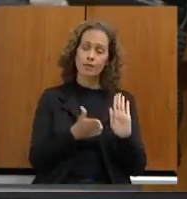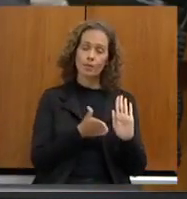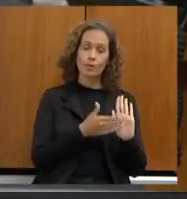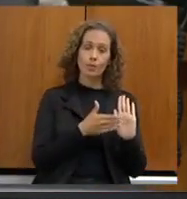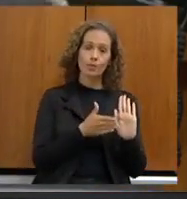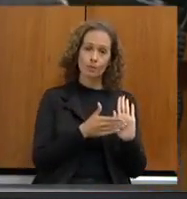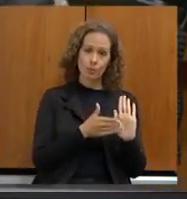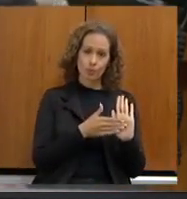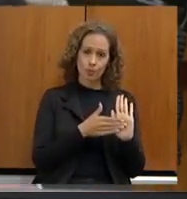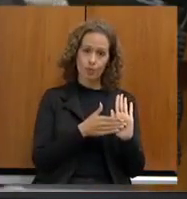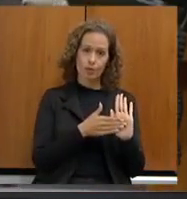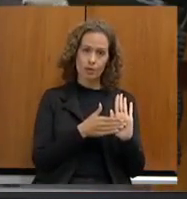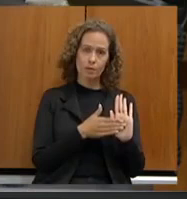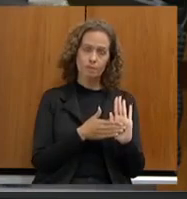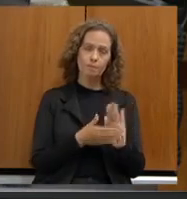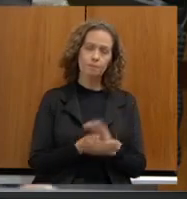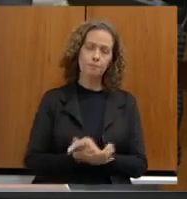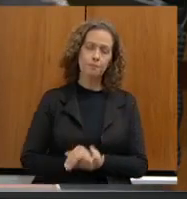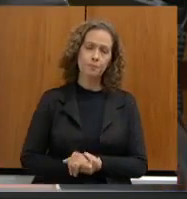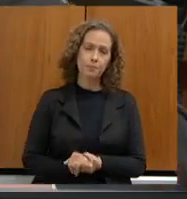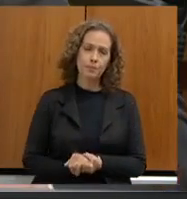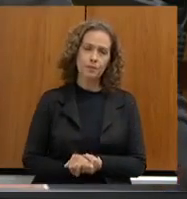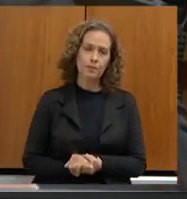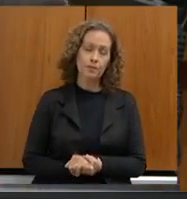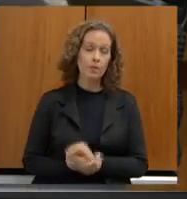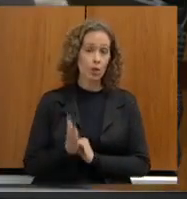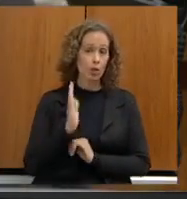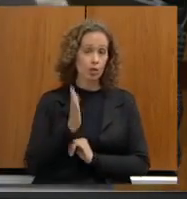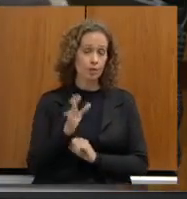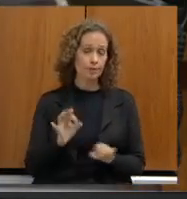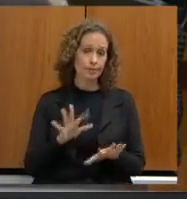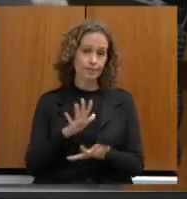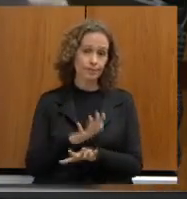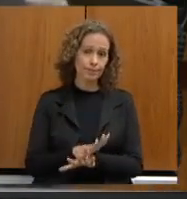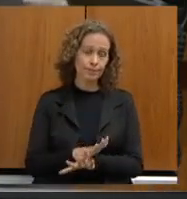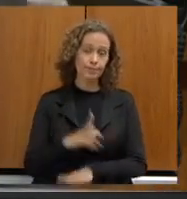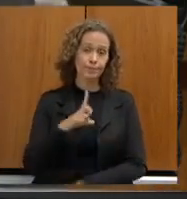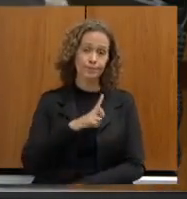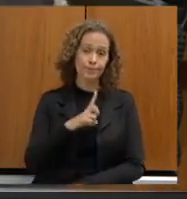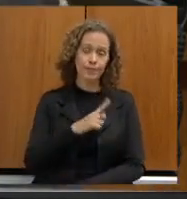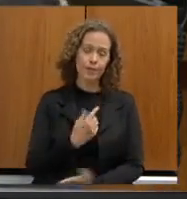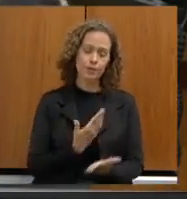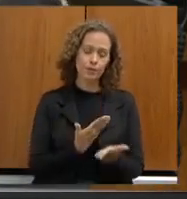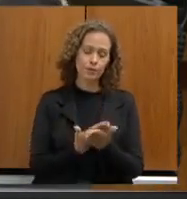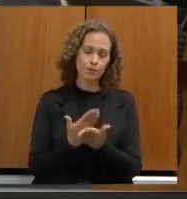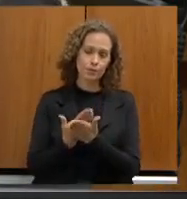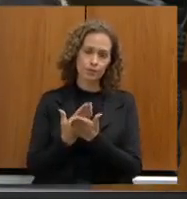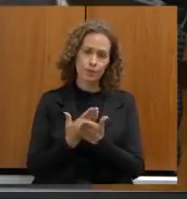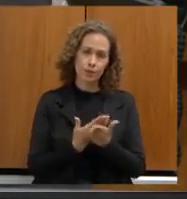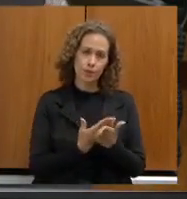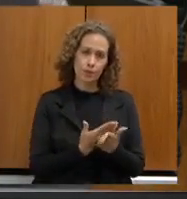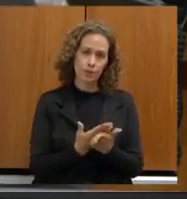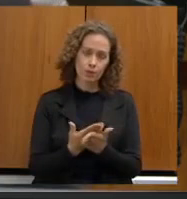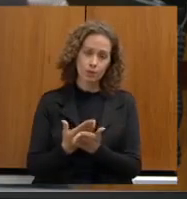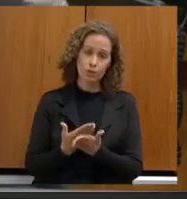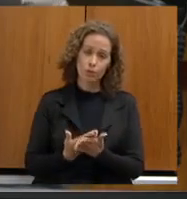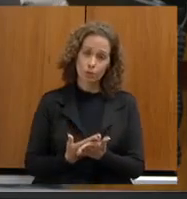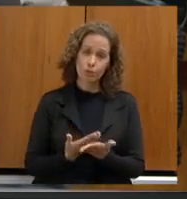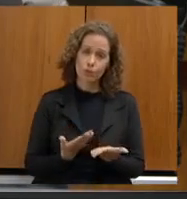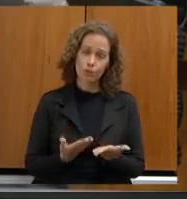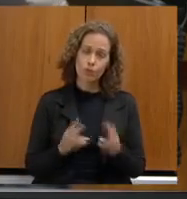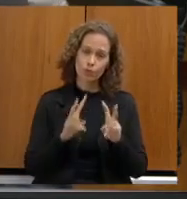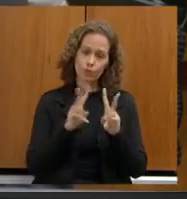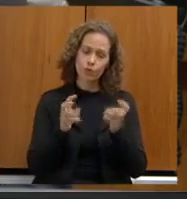ela está já formalizada existe um estudo a respeito desta matéria